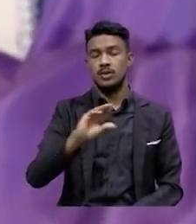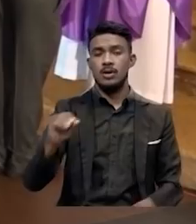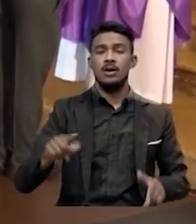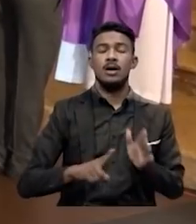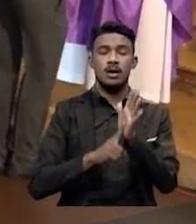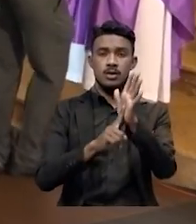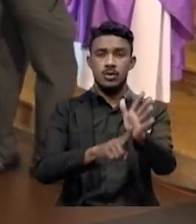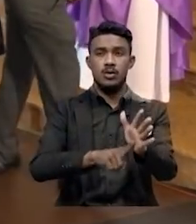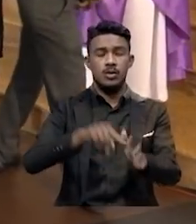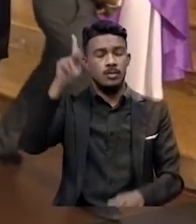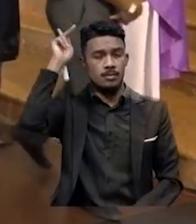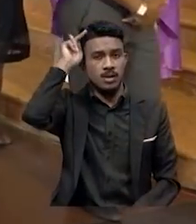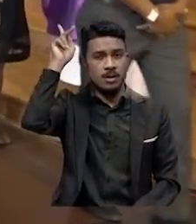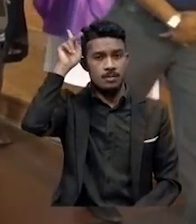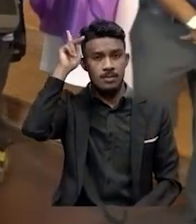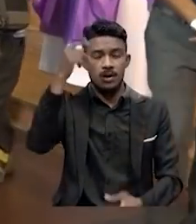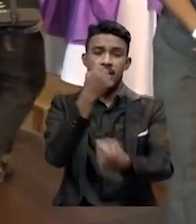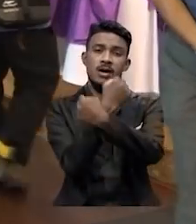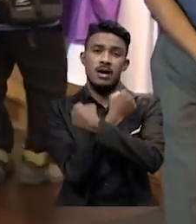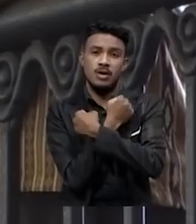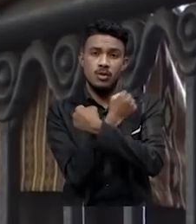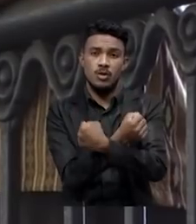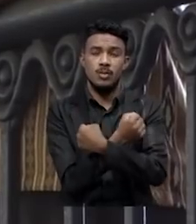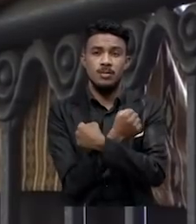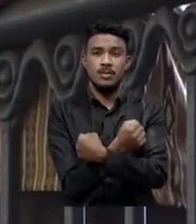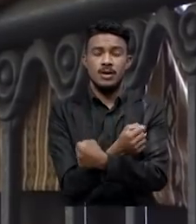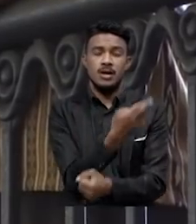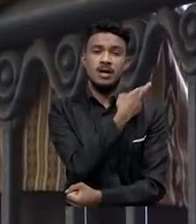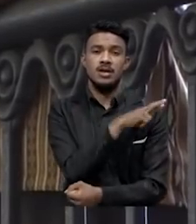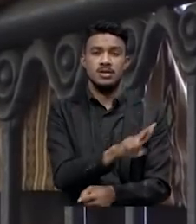hatudu Papa Francisco Hadomi Sarani Católico Timor.